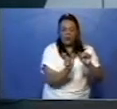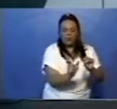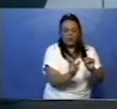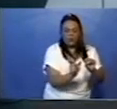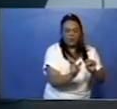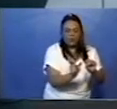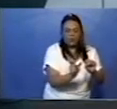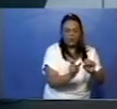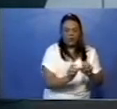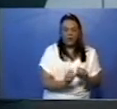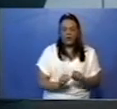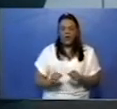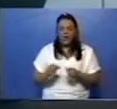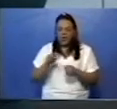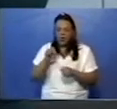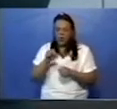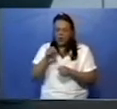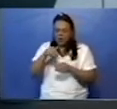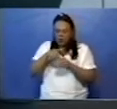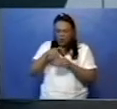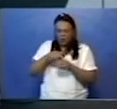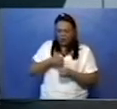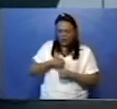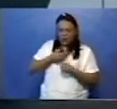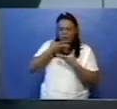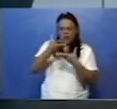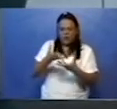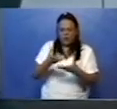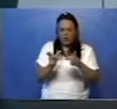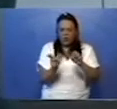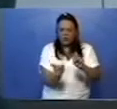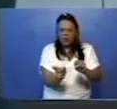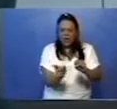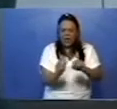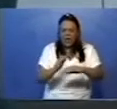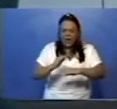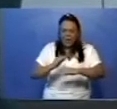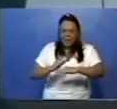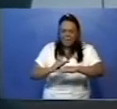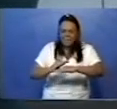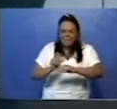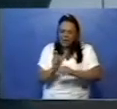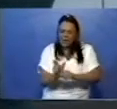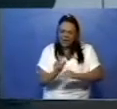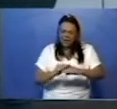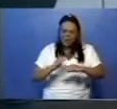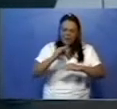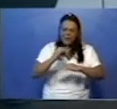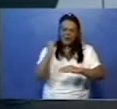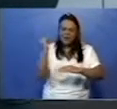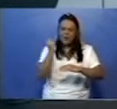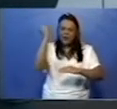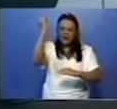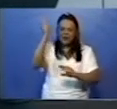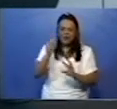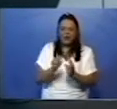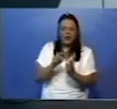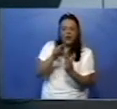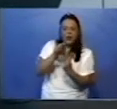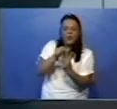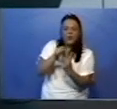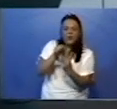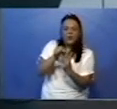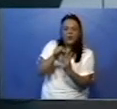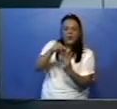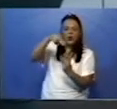E dentro do sintagma nominal, o substantivo é a palavrinha mais importante, é o núcleo. Então, vamos ver o que é